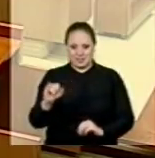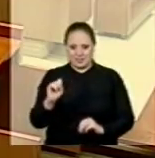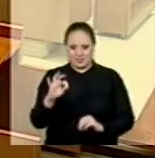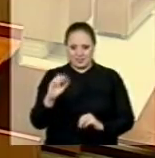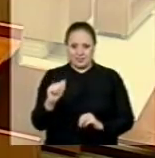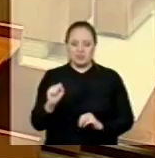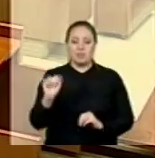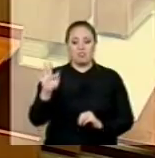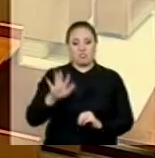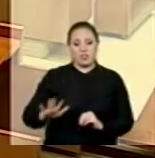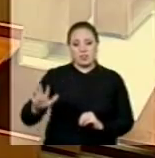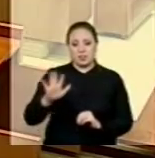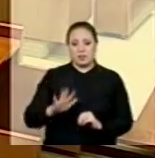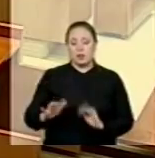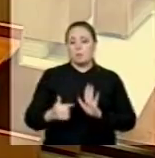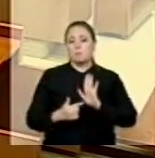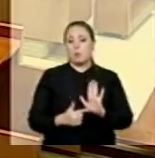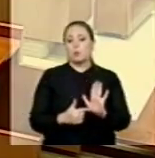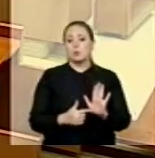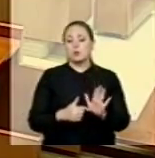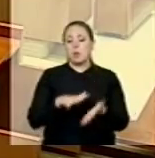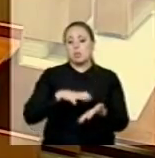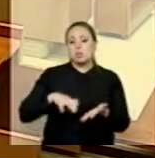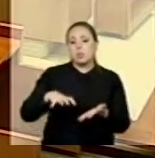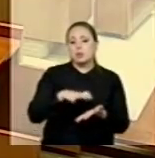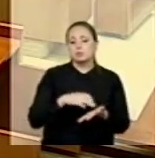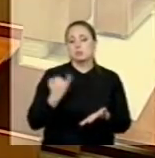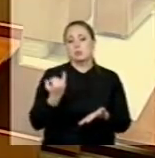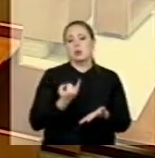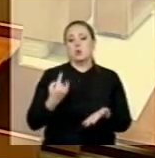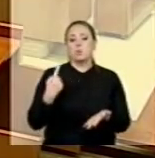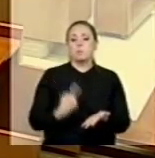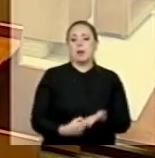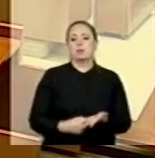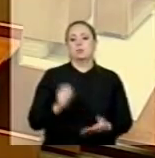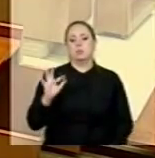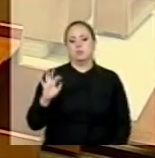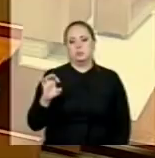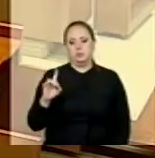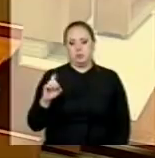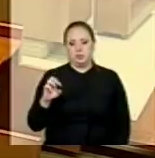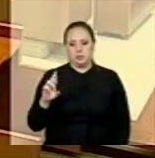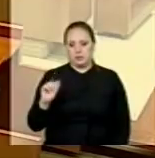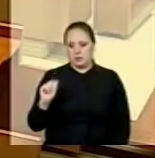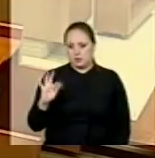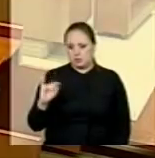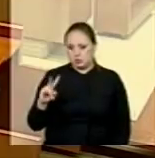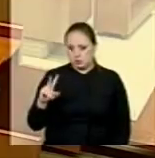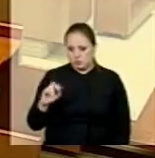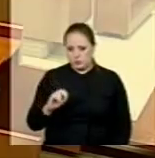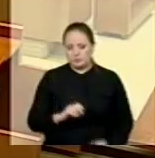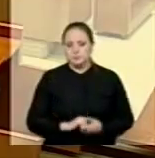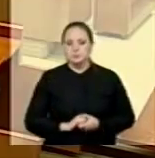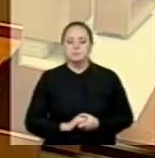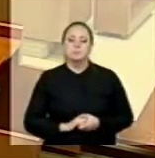revela dados significantes do pacto federativo. O